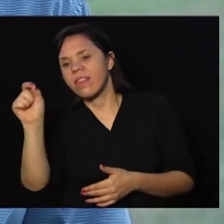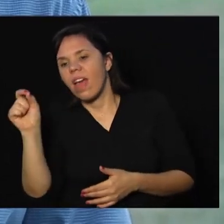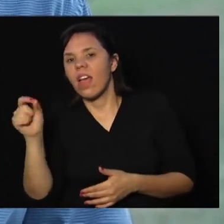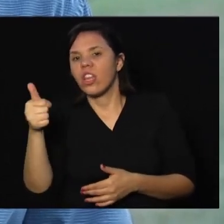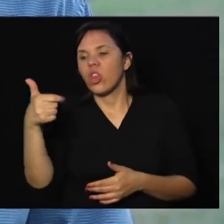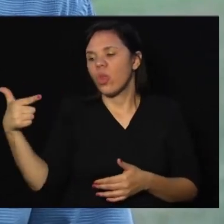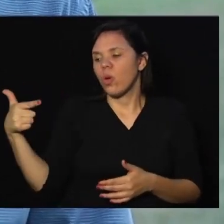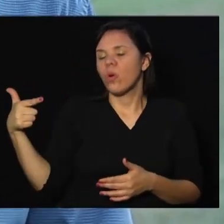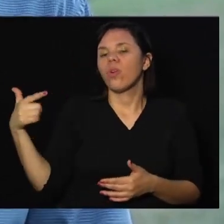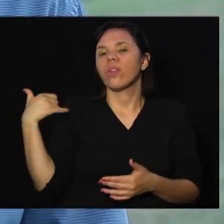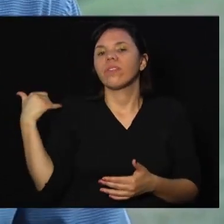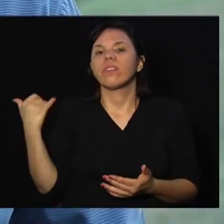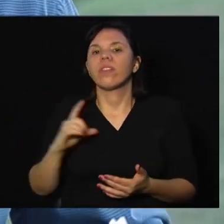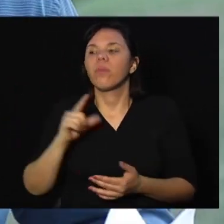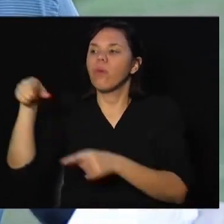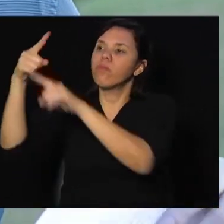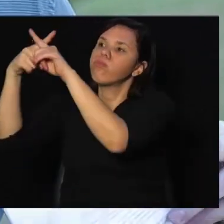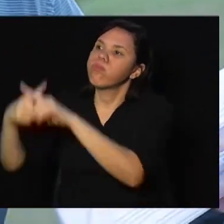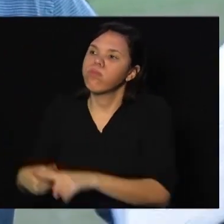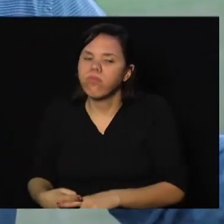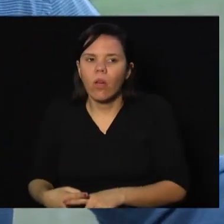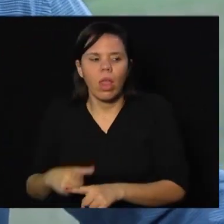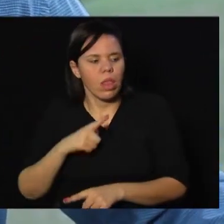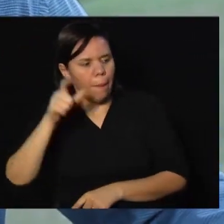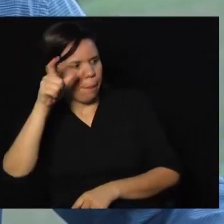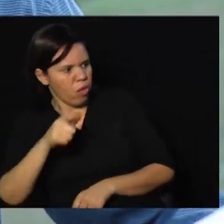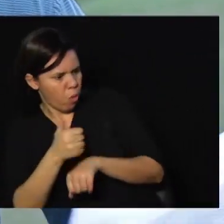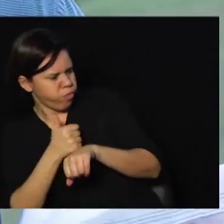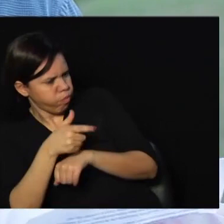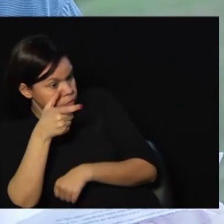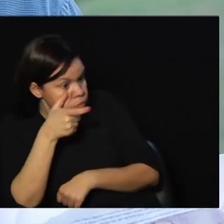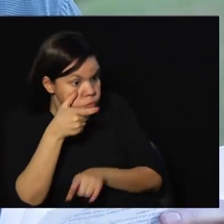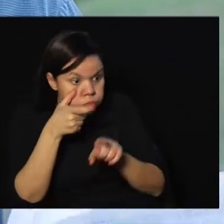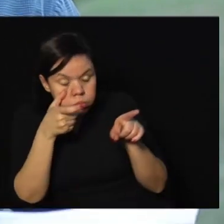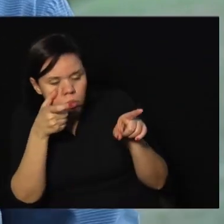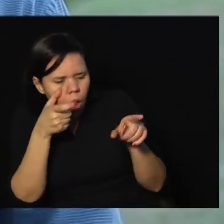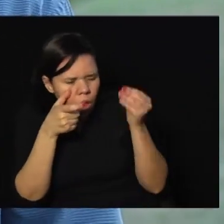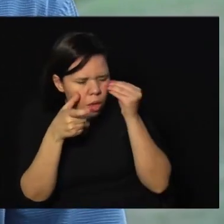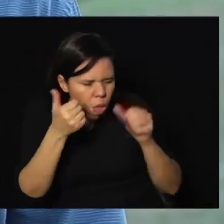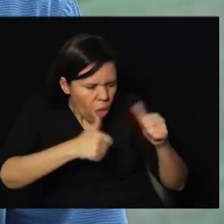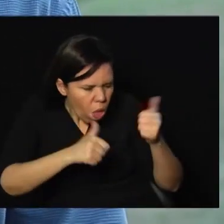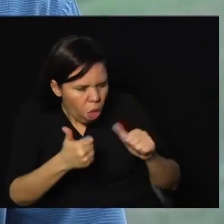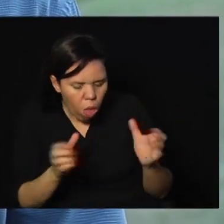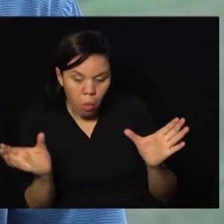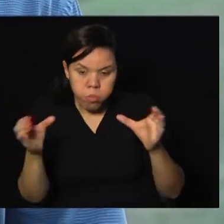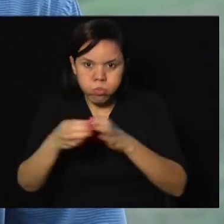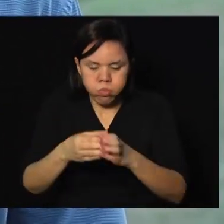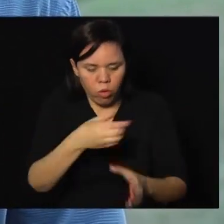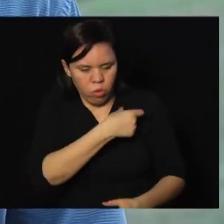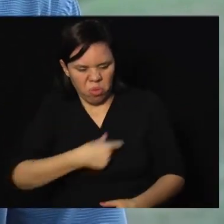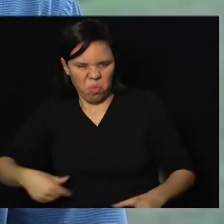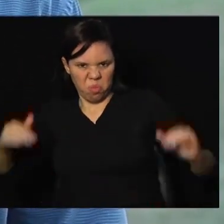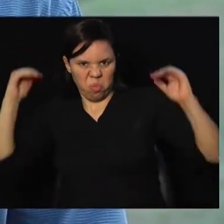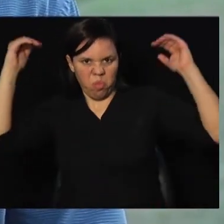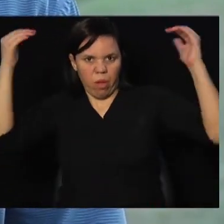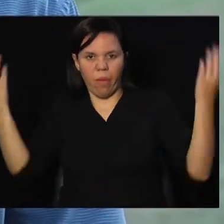numa cidade e tem um olheiro, passa por um teste e chega numa equipe de um porte de Ponte Preta? Na sua época